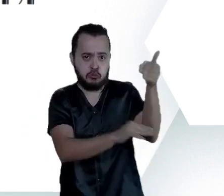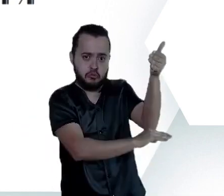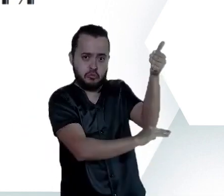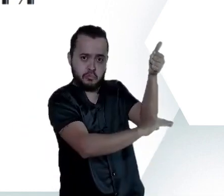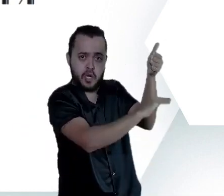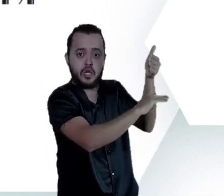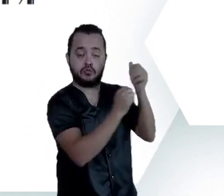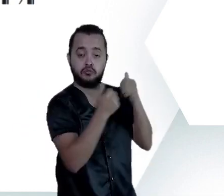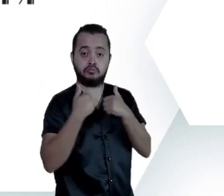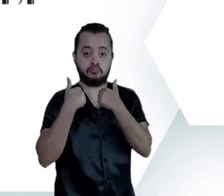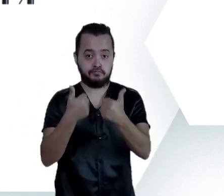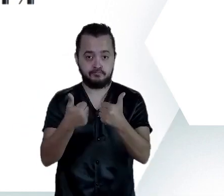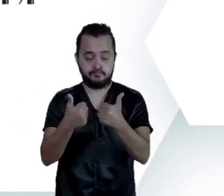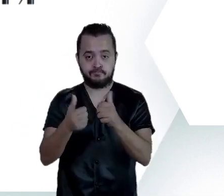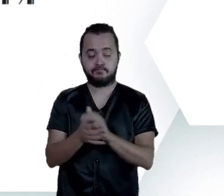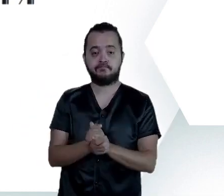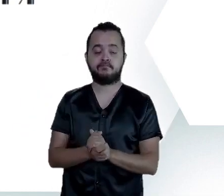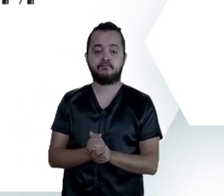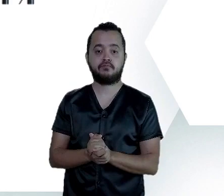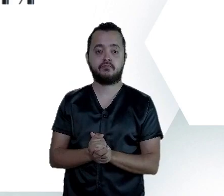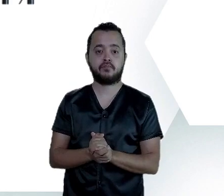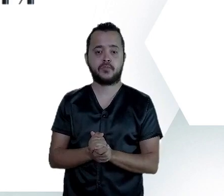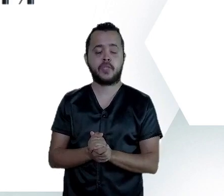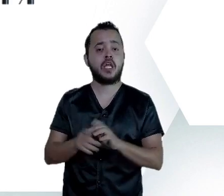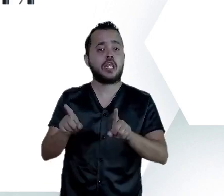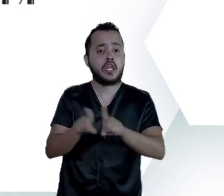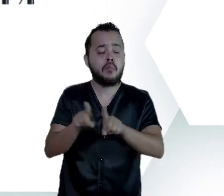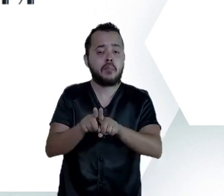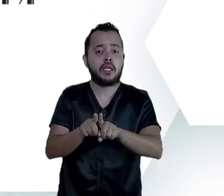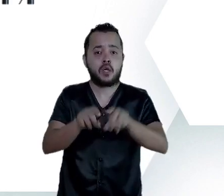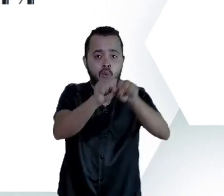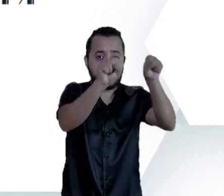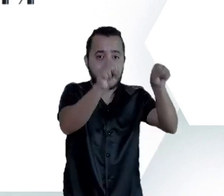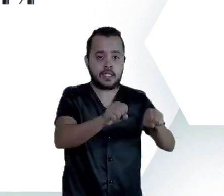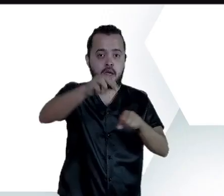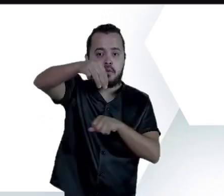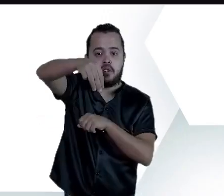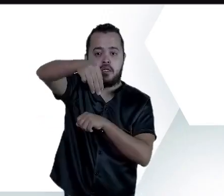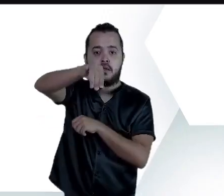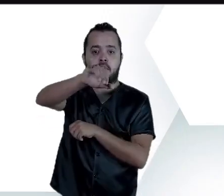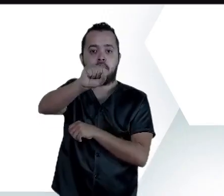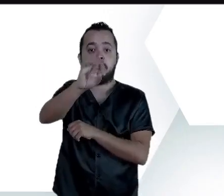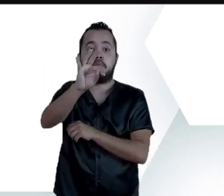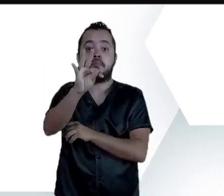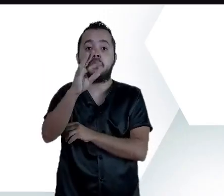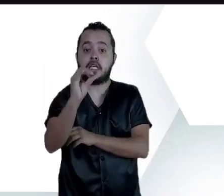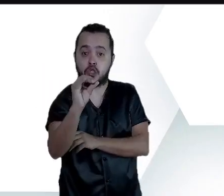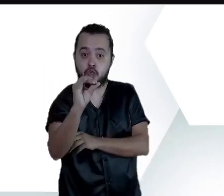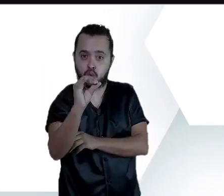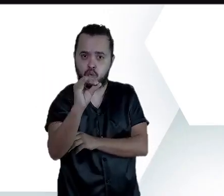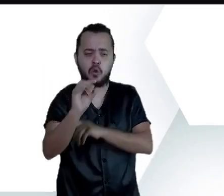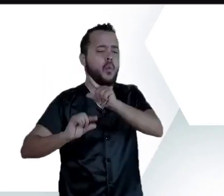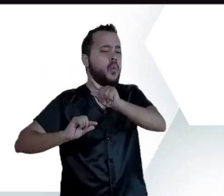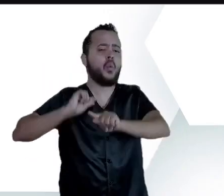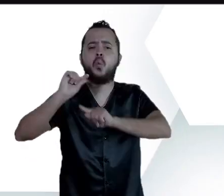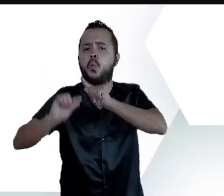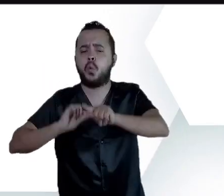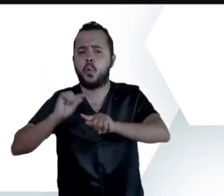vocês. Dando sequência, nós temos o circuito misto. O circuito misto, ele já tem